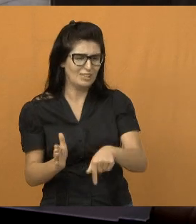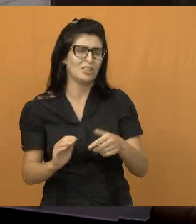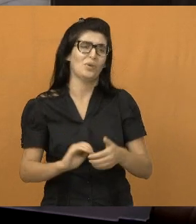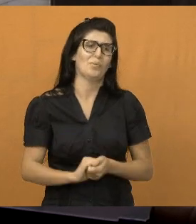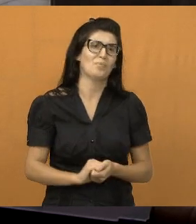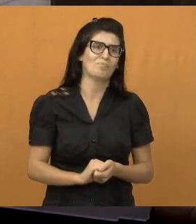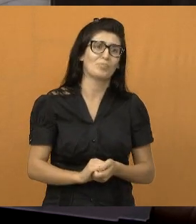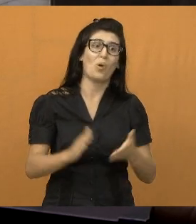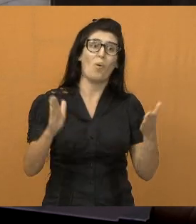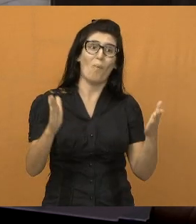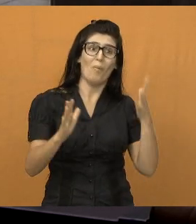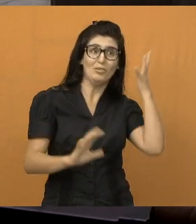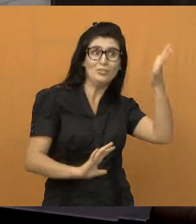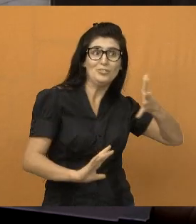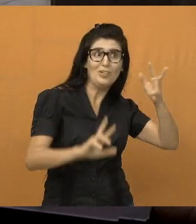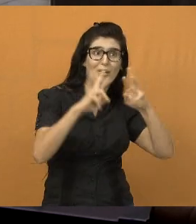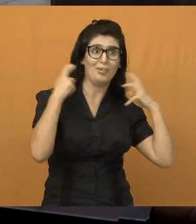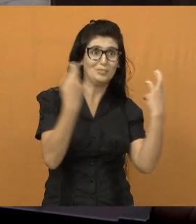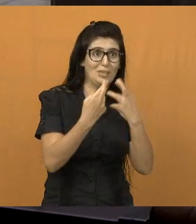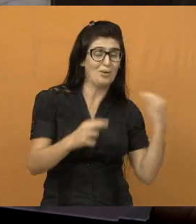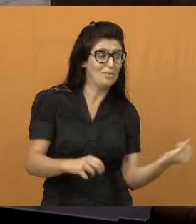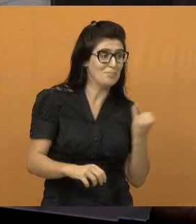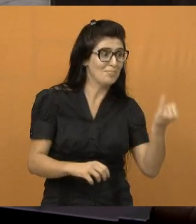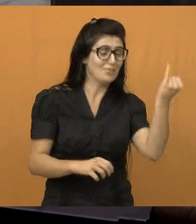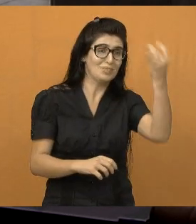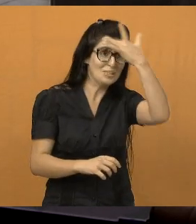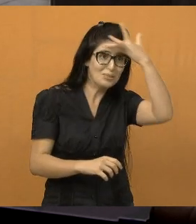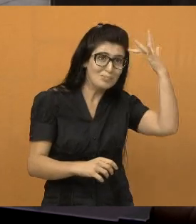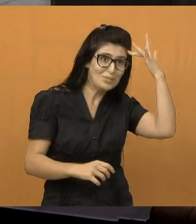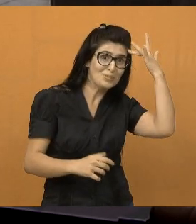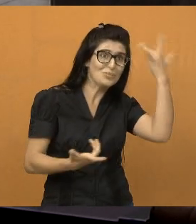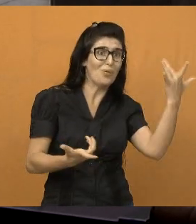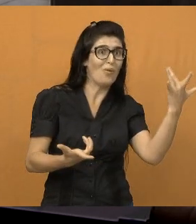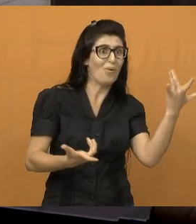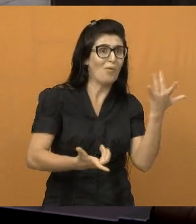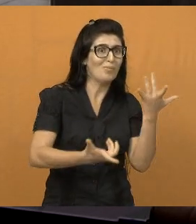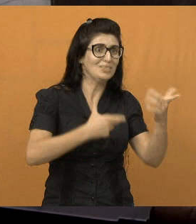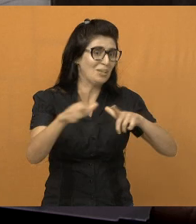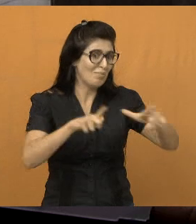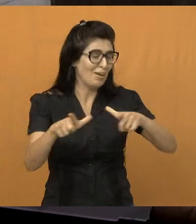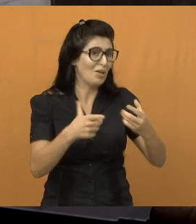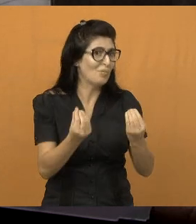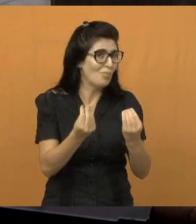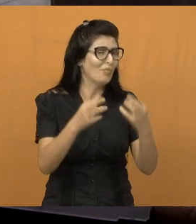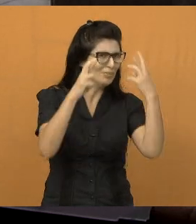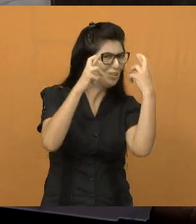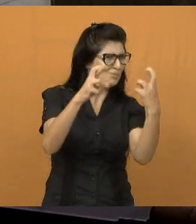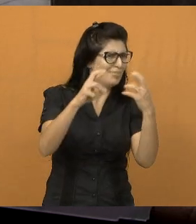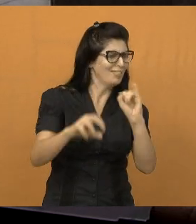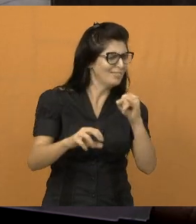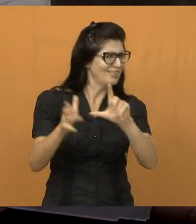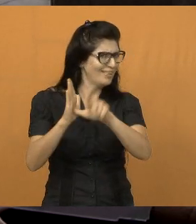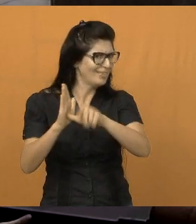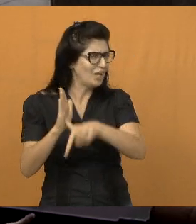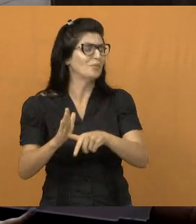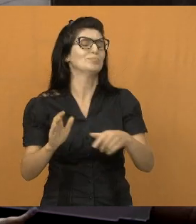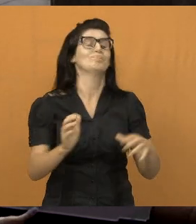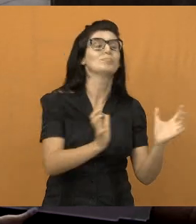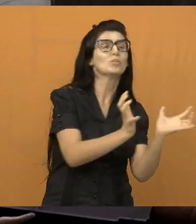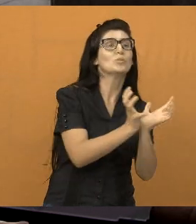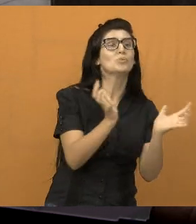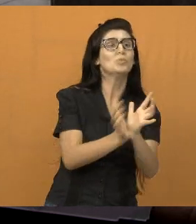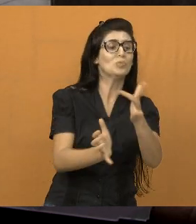foi dia de sessão de Câmara, então todo mundo na correria, né? E a gente respeita isso. Eu estou aqui com a nossa equipe da Secretaria